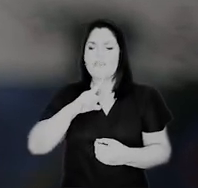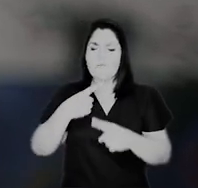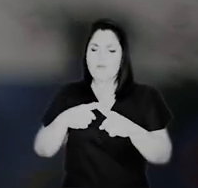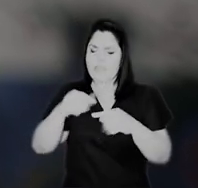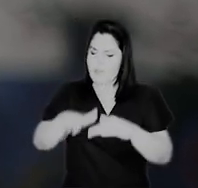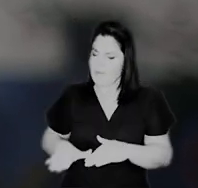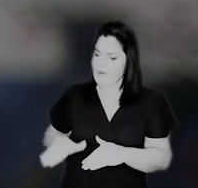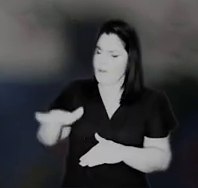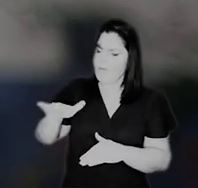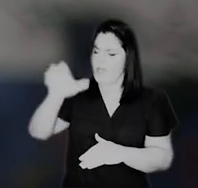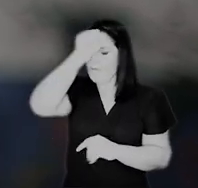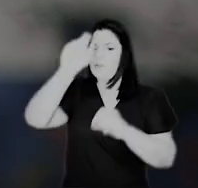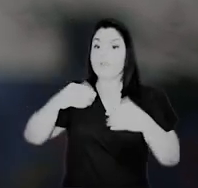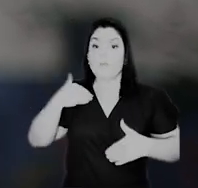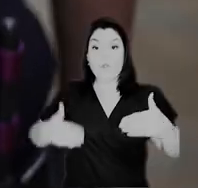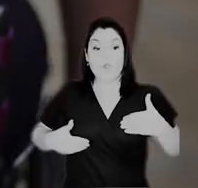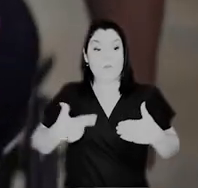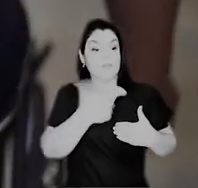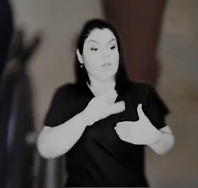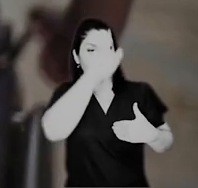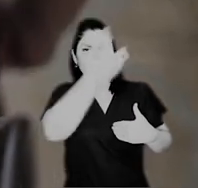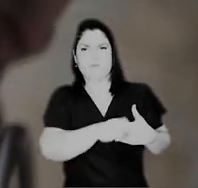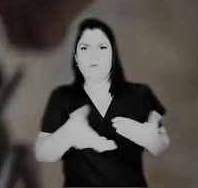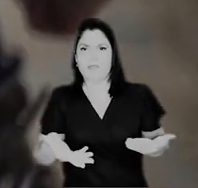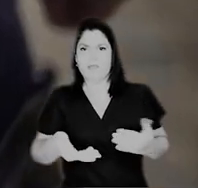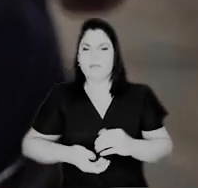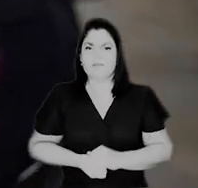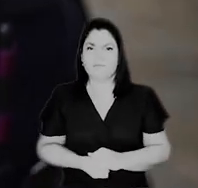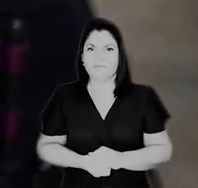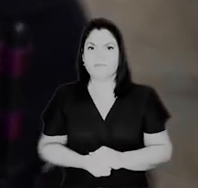pequena eu aprendi que meu corpo ia ser de alguém.